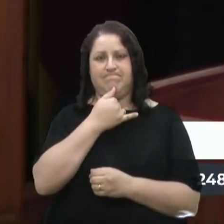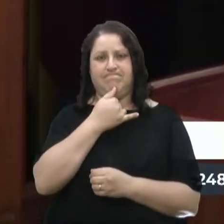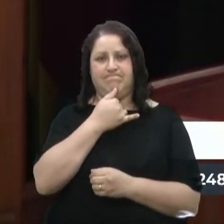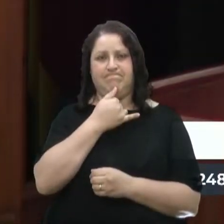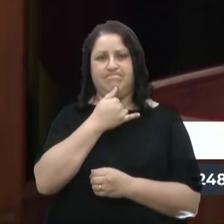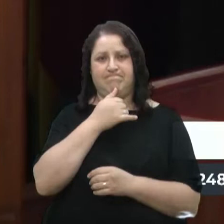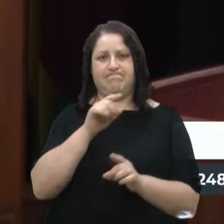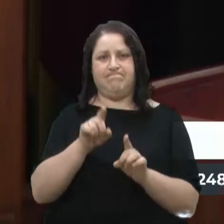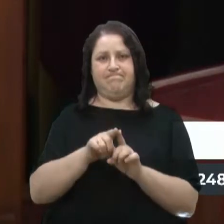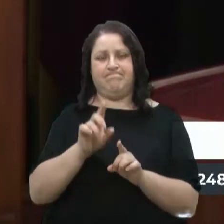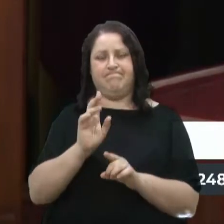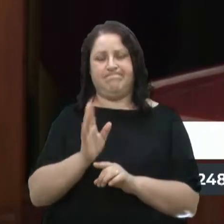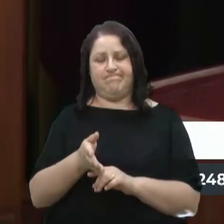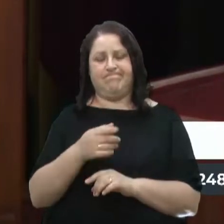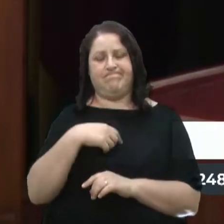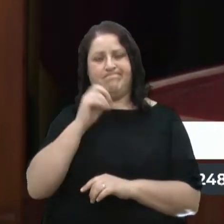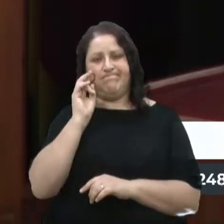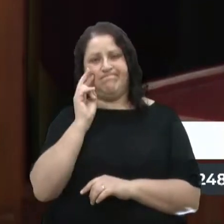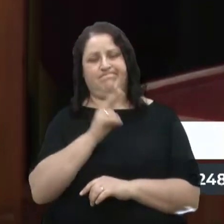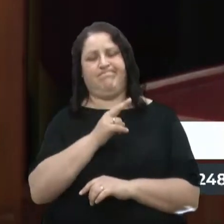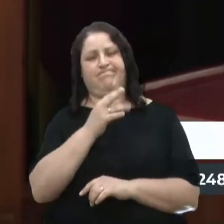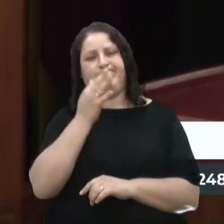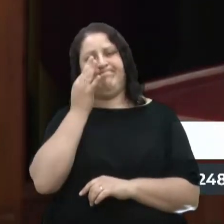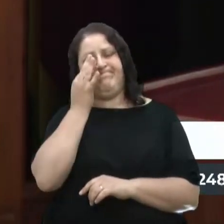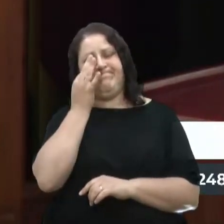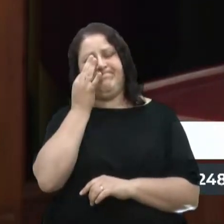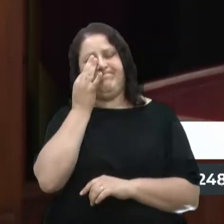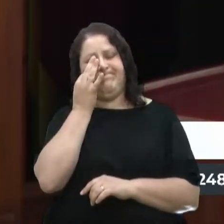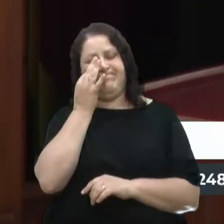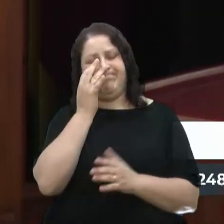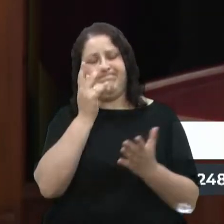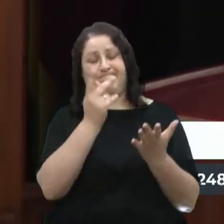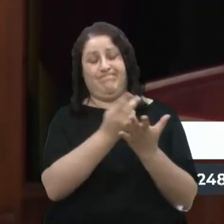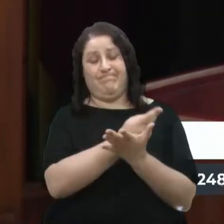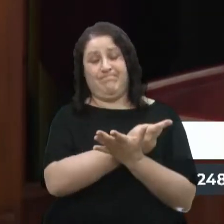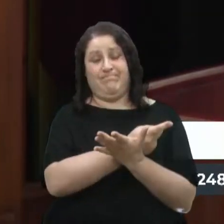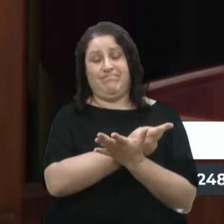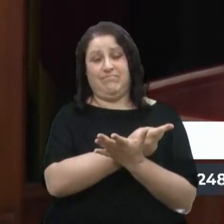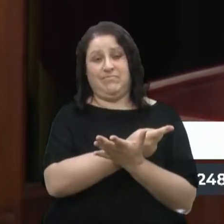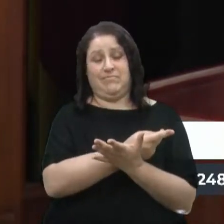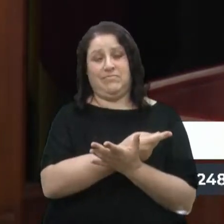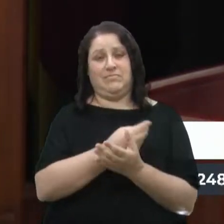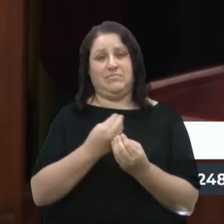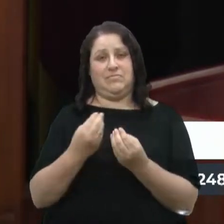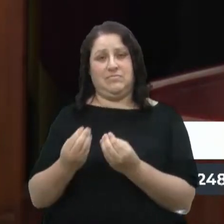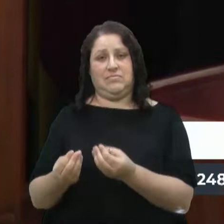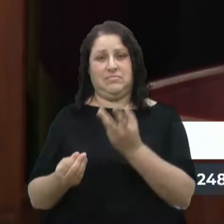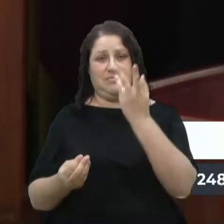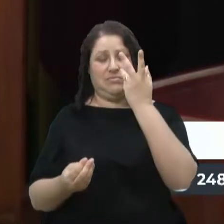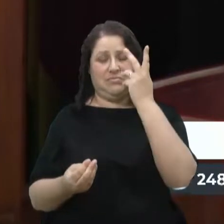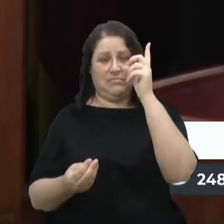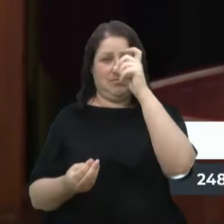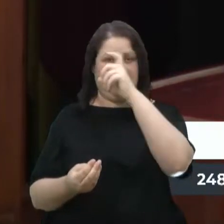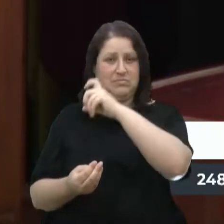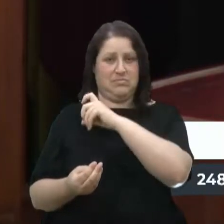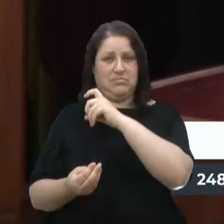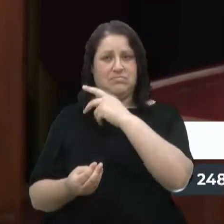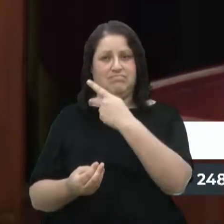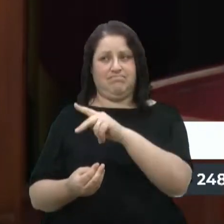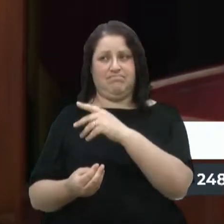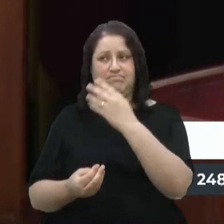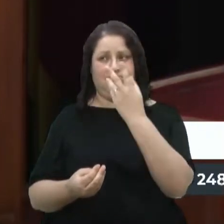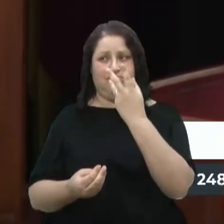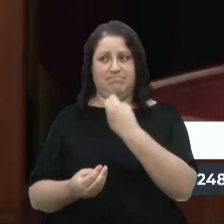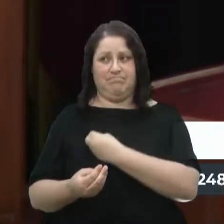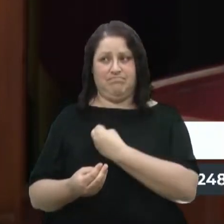inclusive presenciam essas cenas, o que traz aí uma dificuldade enorme para o futuro,